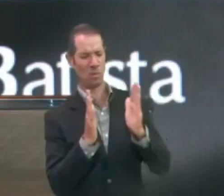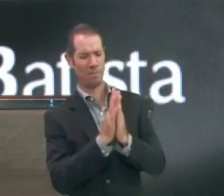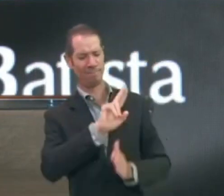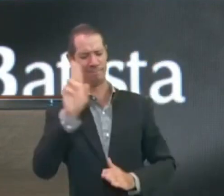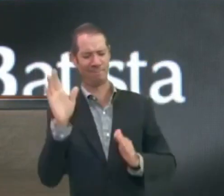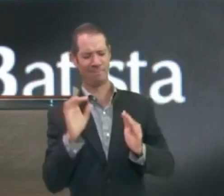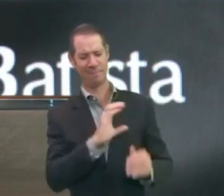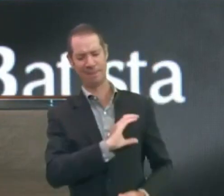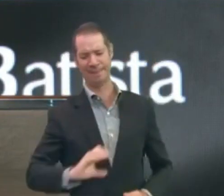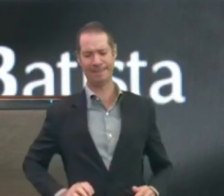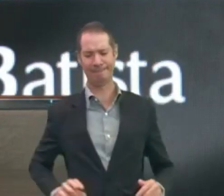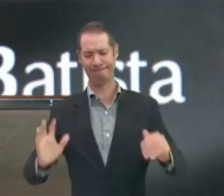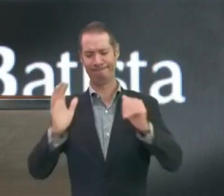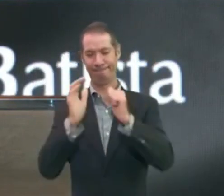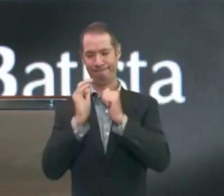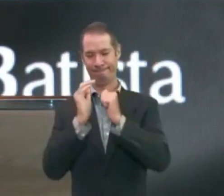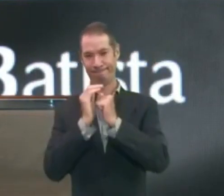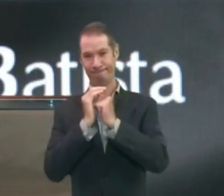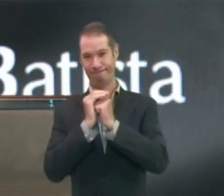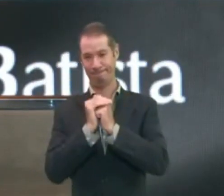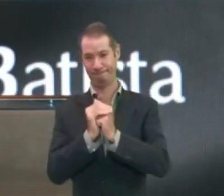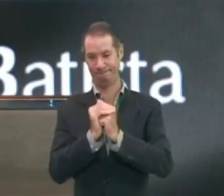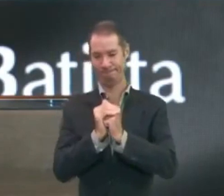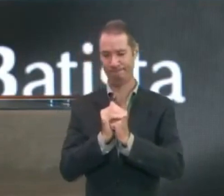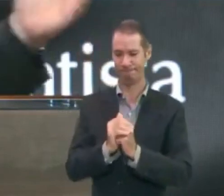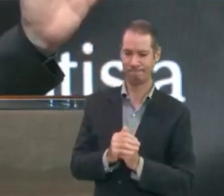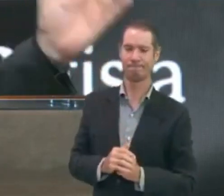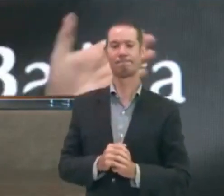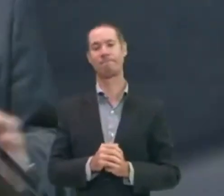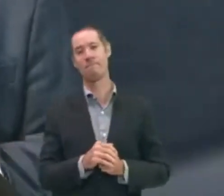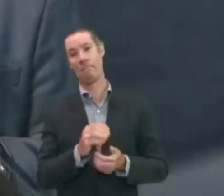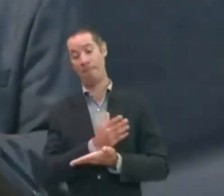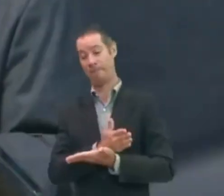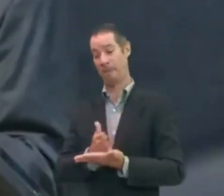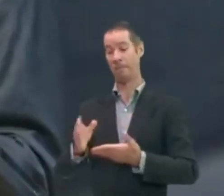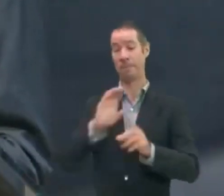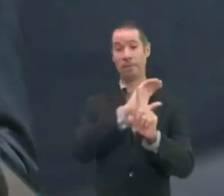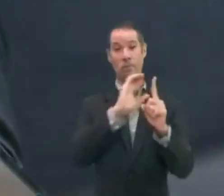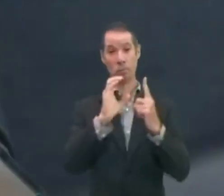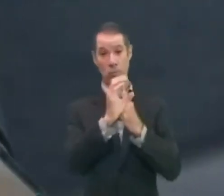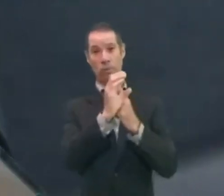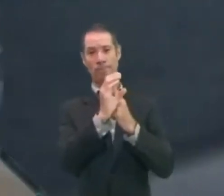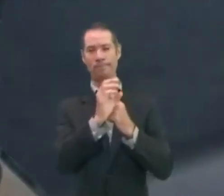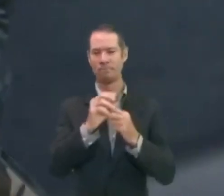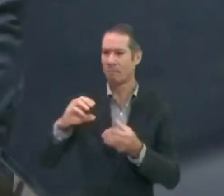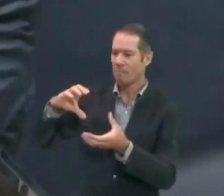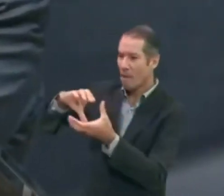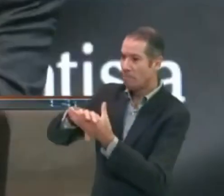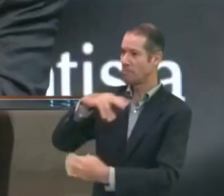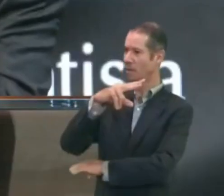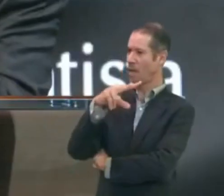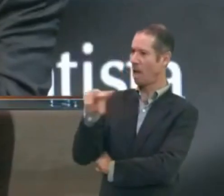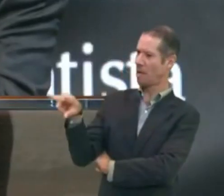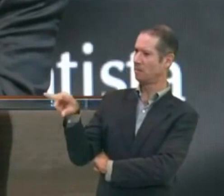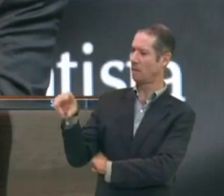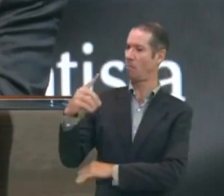Cristo. Amém e amém. Eu estava aqui começando o culto, né, e estava olhando um casal. O casal está bem aqui